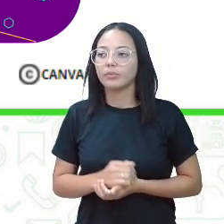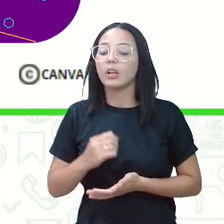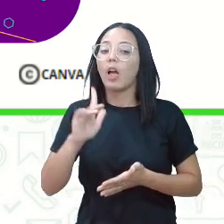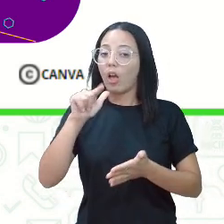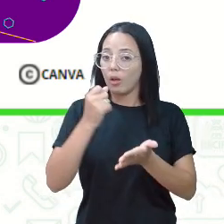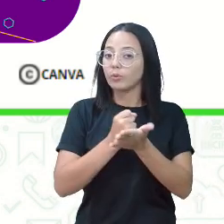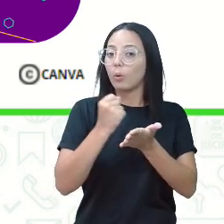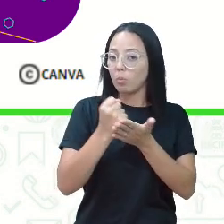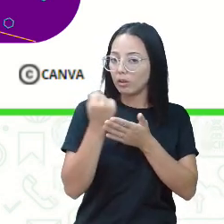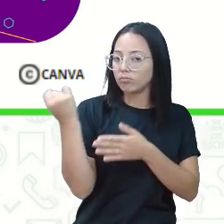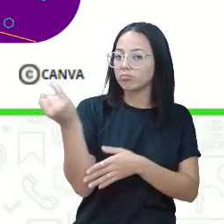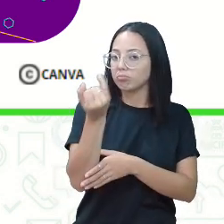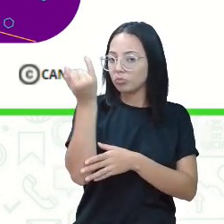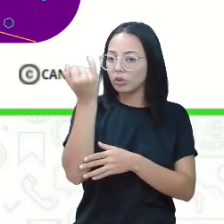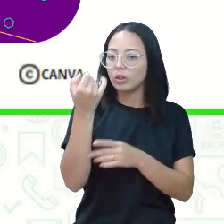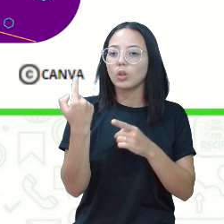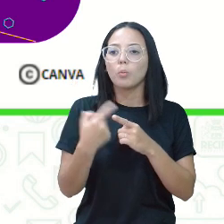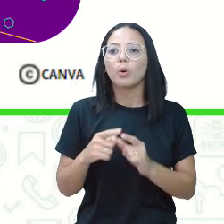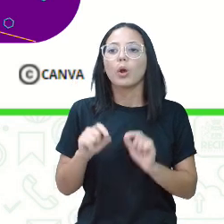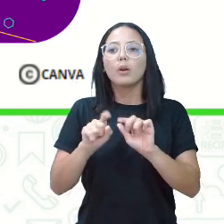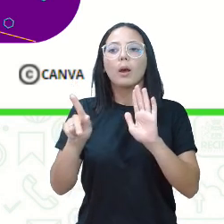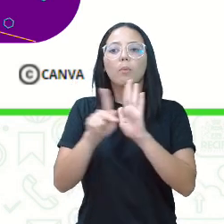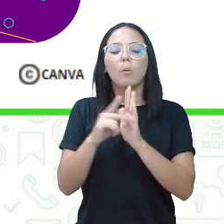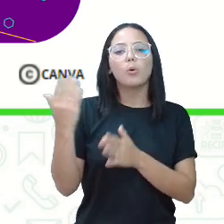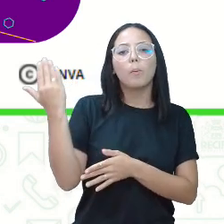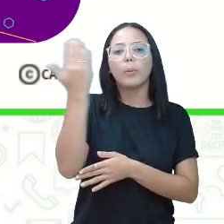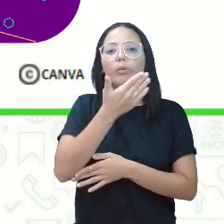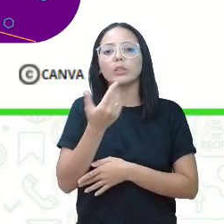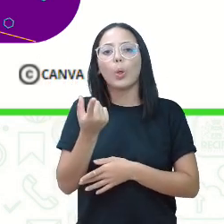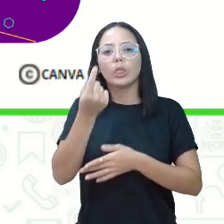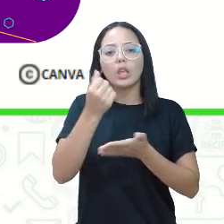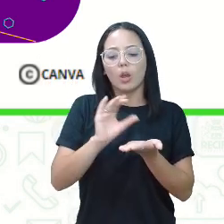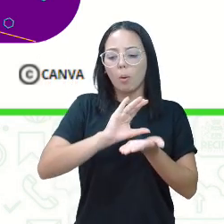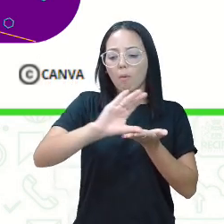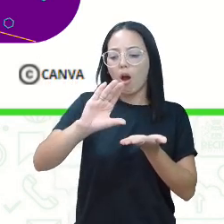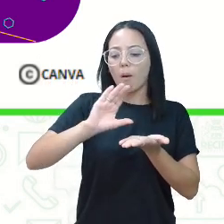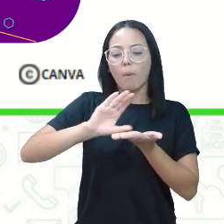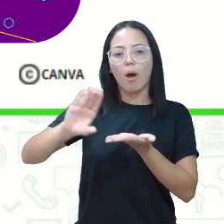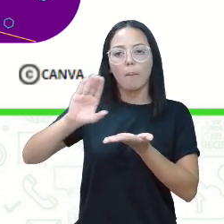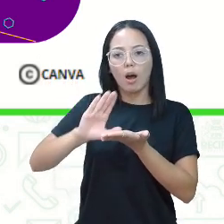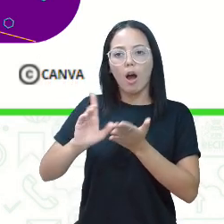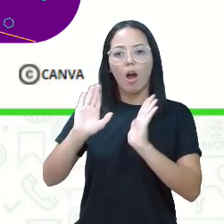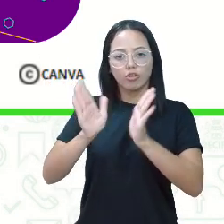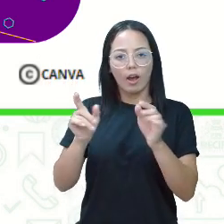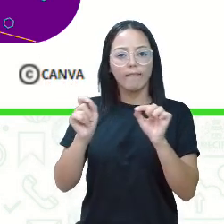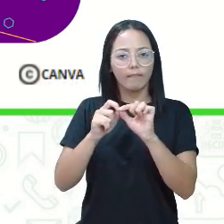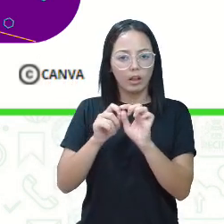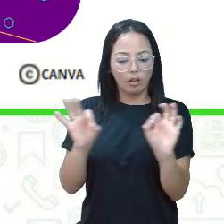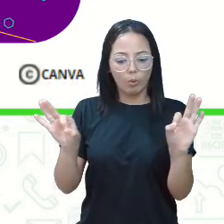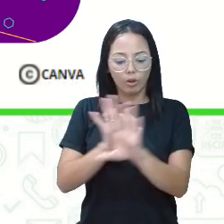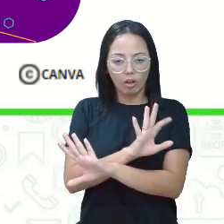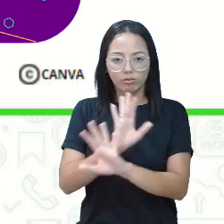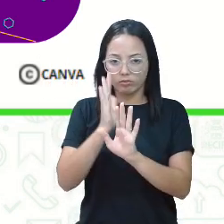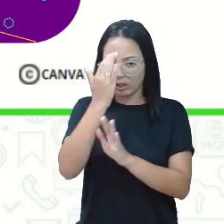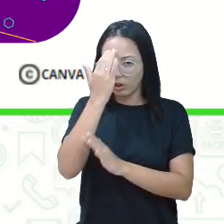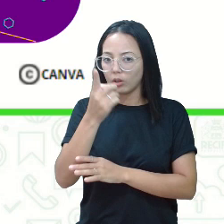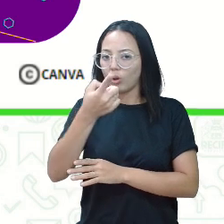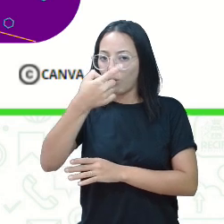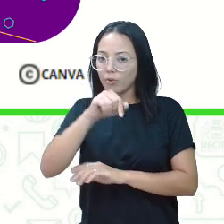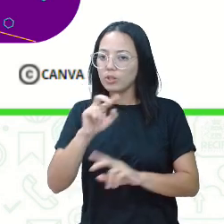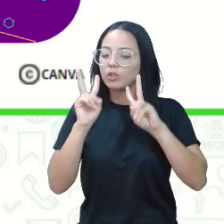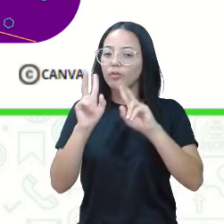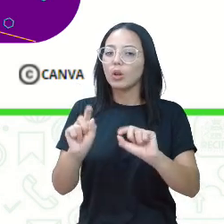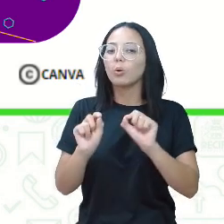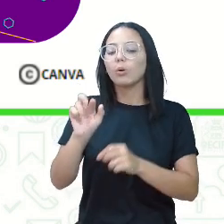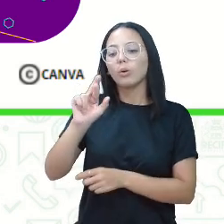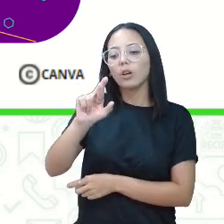muito importante, pois é a prova de uma transação financeira foi realizada, não é? Então, vocês estão vendo que o